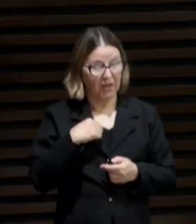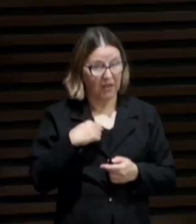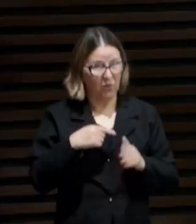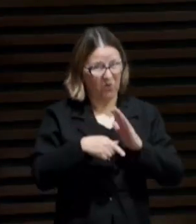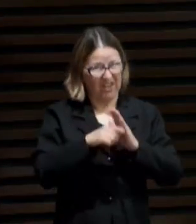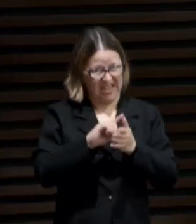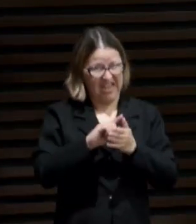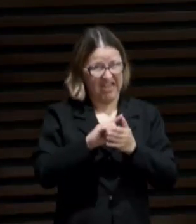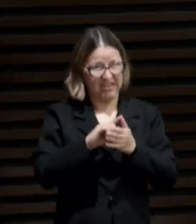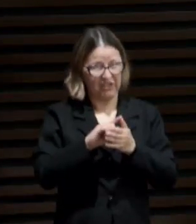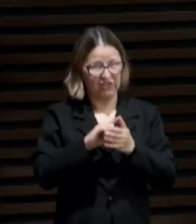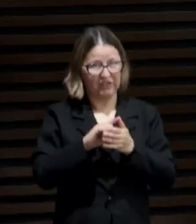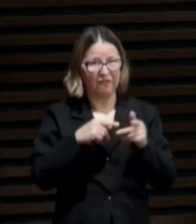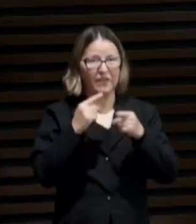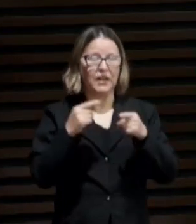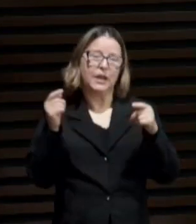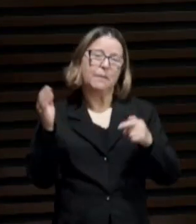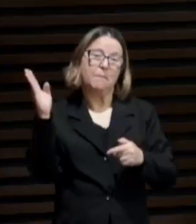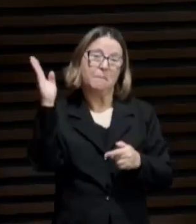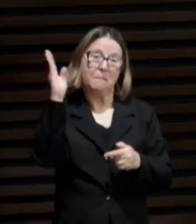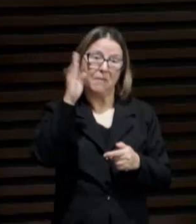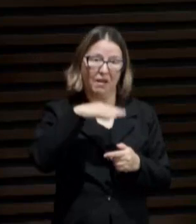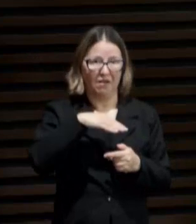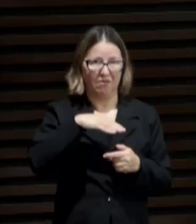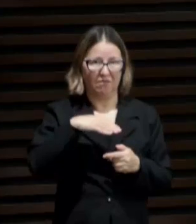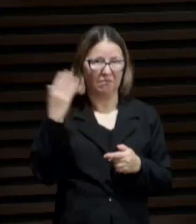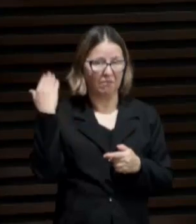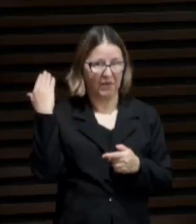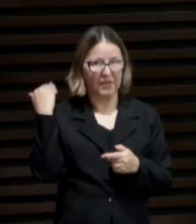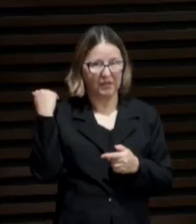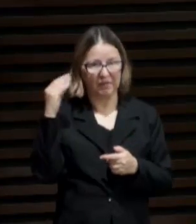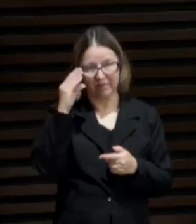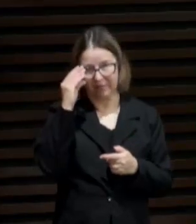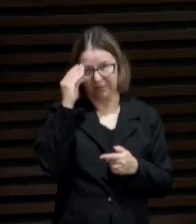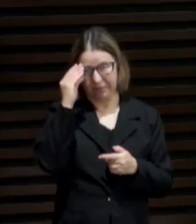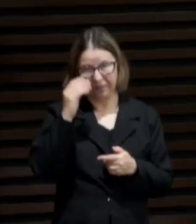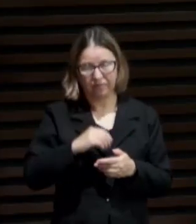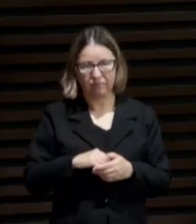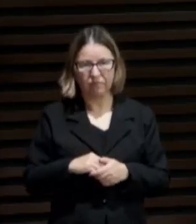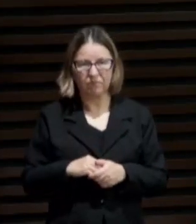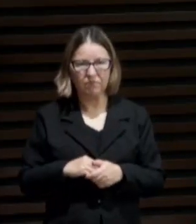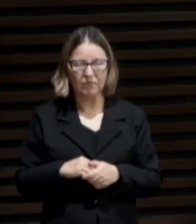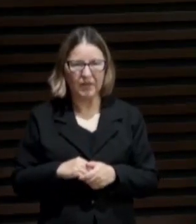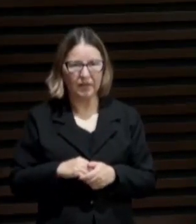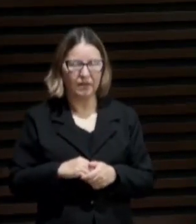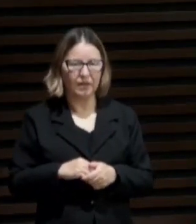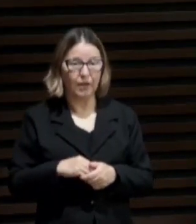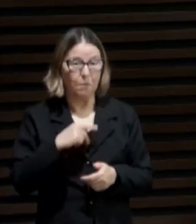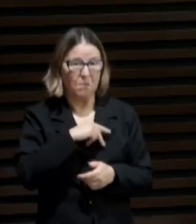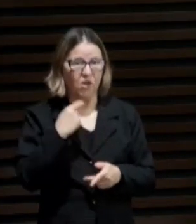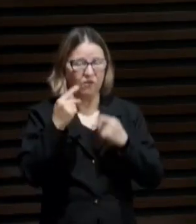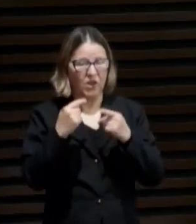Difamador. Aquele que fala mal, aquele que injúria contra o outro. Então Paulo está dizendo,